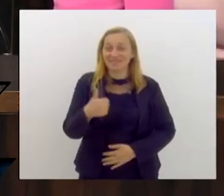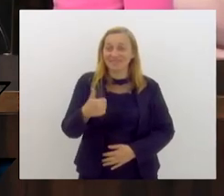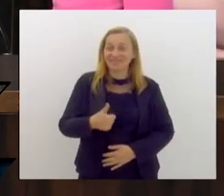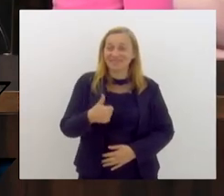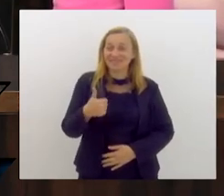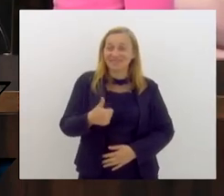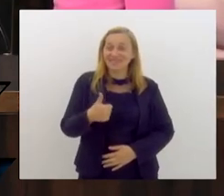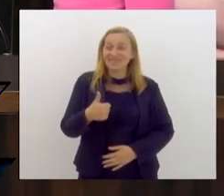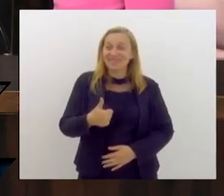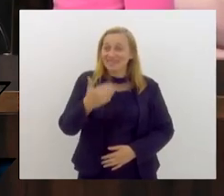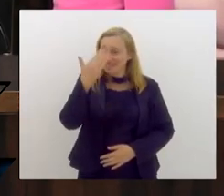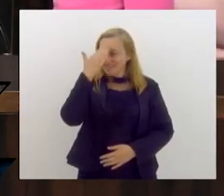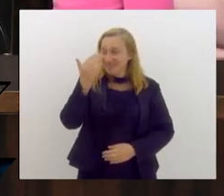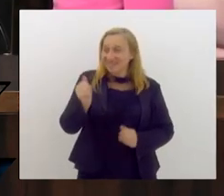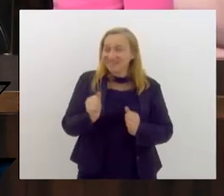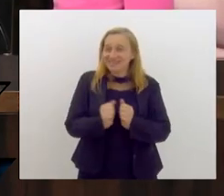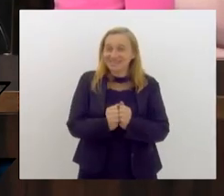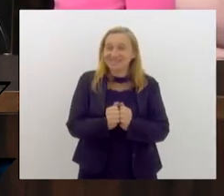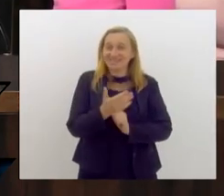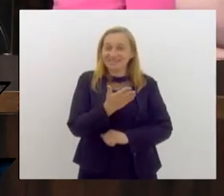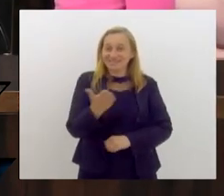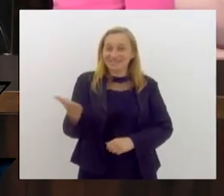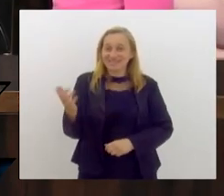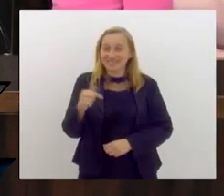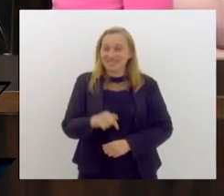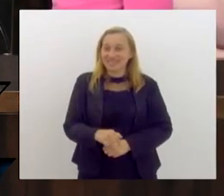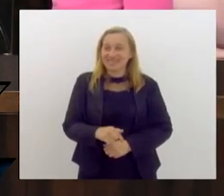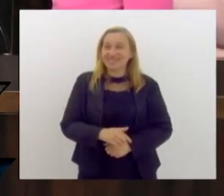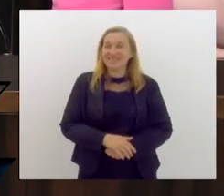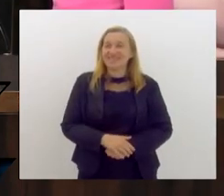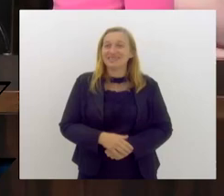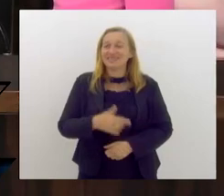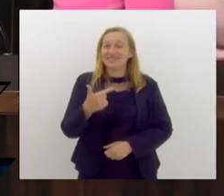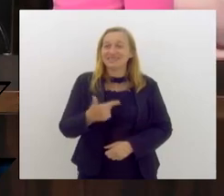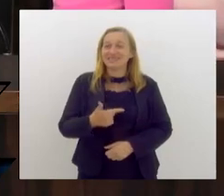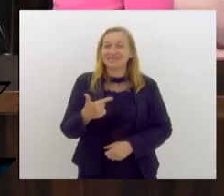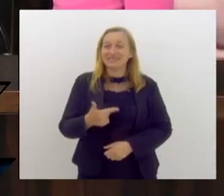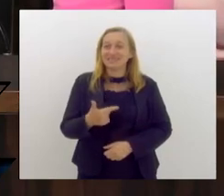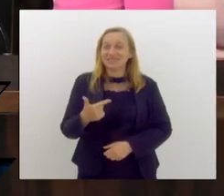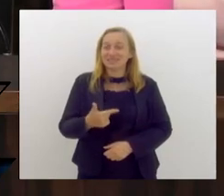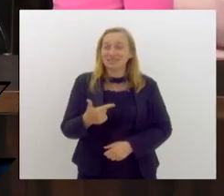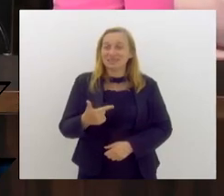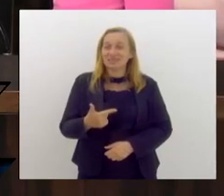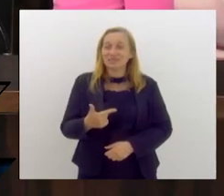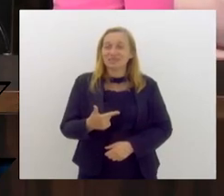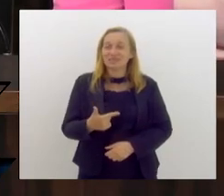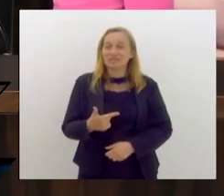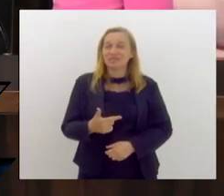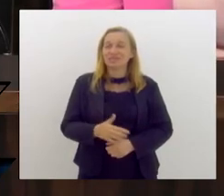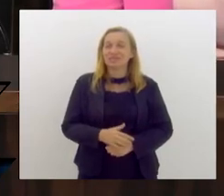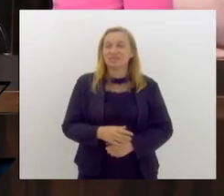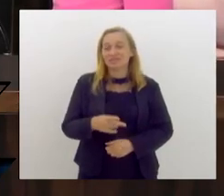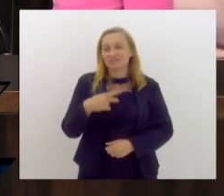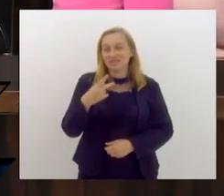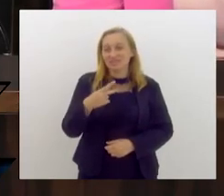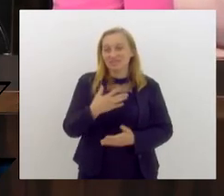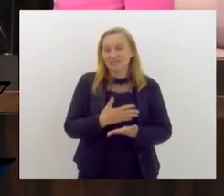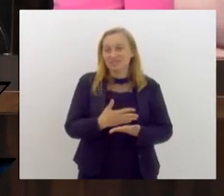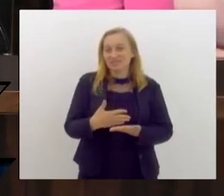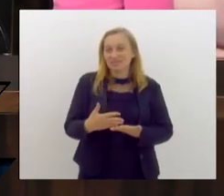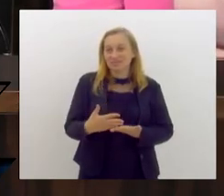Deus de estar junto com vocês aqui. Segundo, o nosso presidente, como eu ia falar no começo...